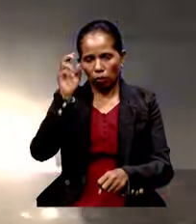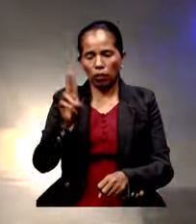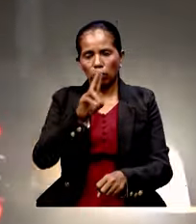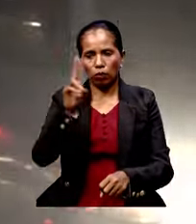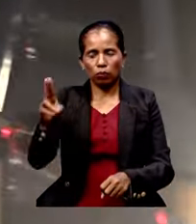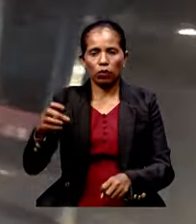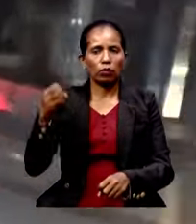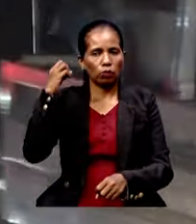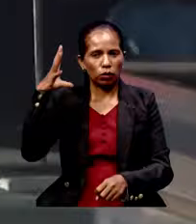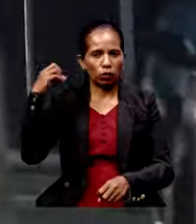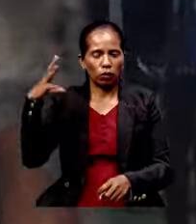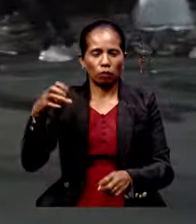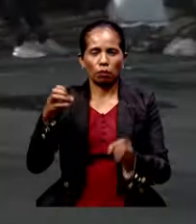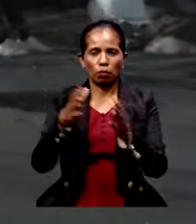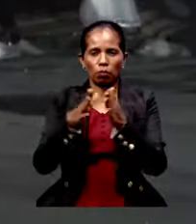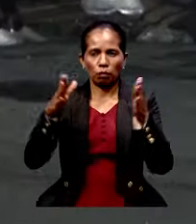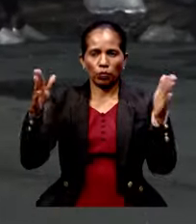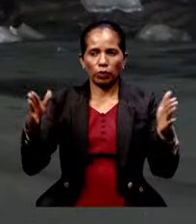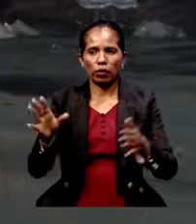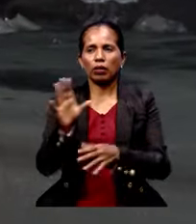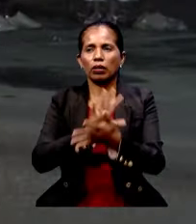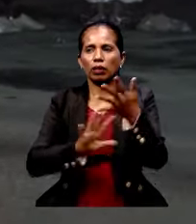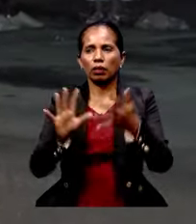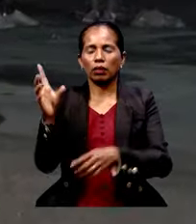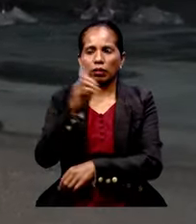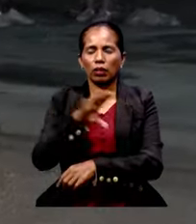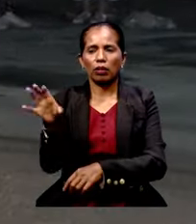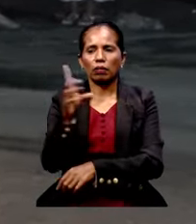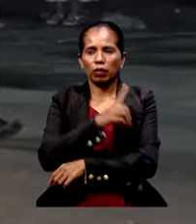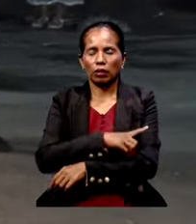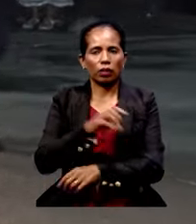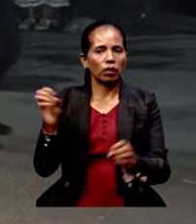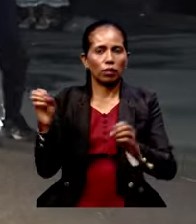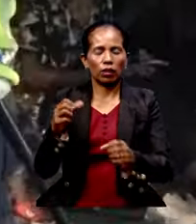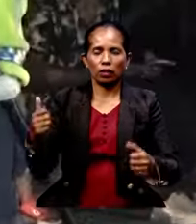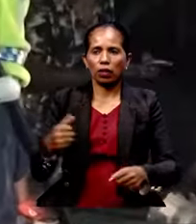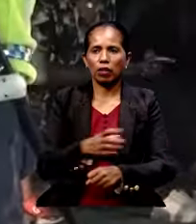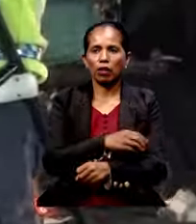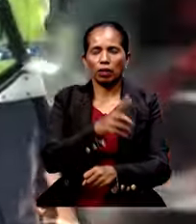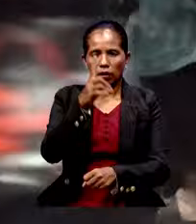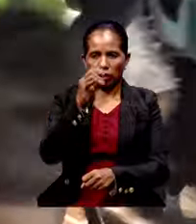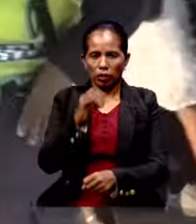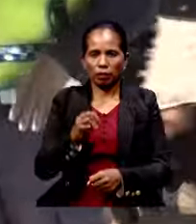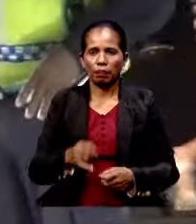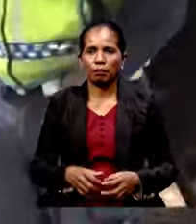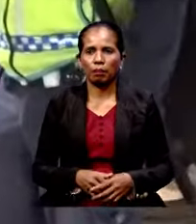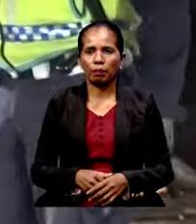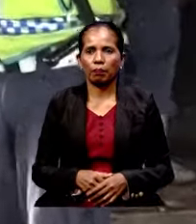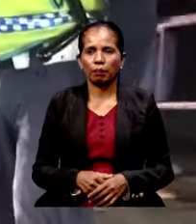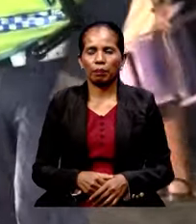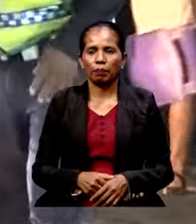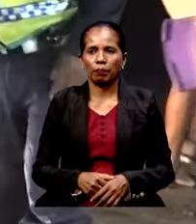resin. Além de Orlando Mos informa, e a celebração Missa Kalang Natal Tinangne, lá e acidente tráfego e a capital Dili.